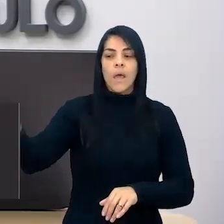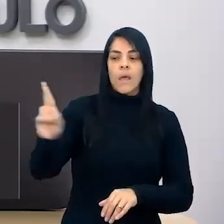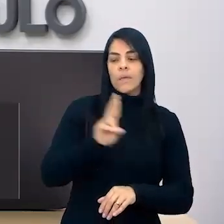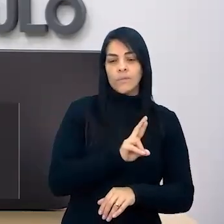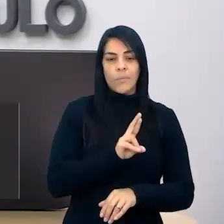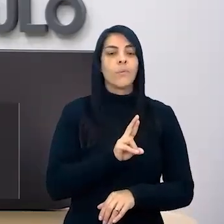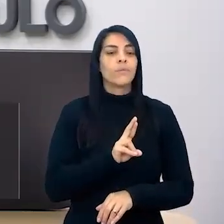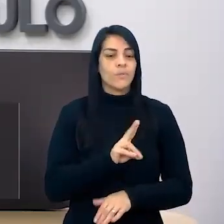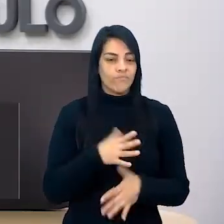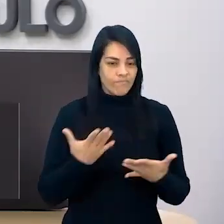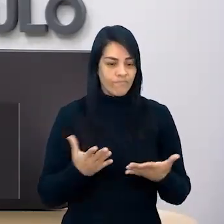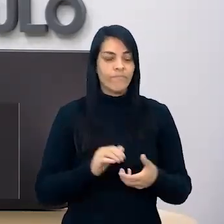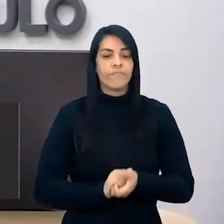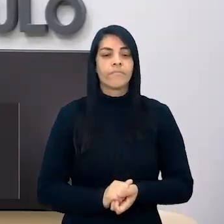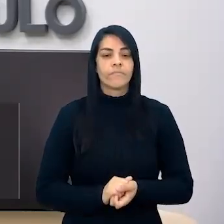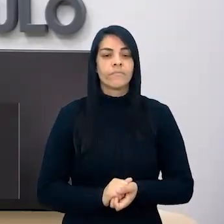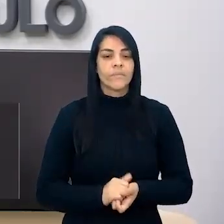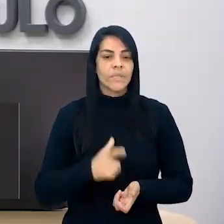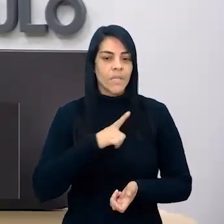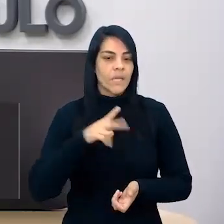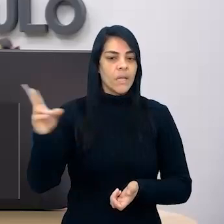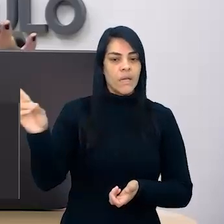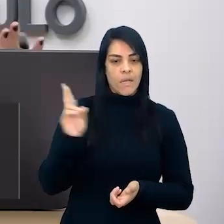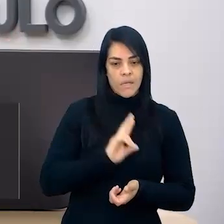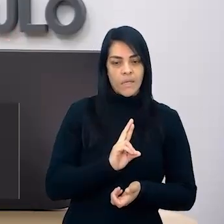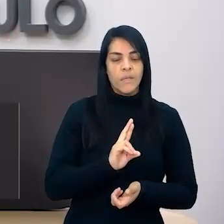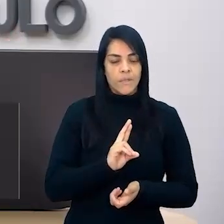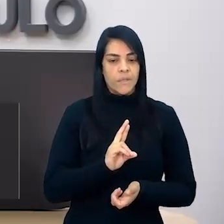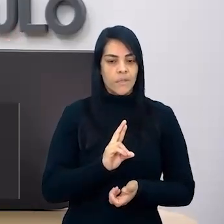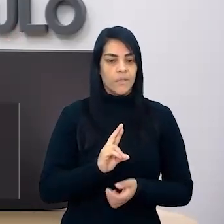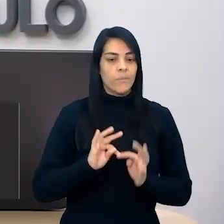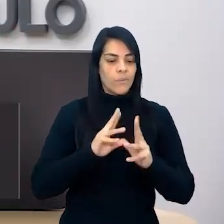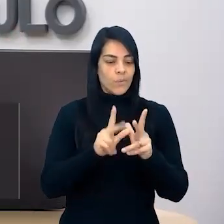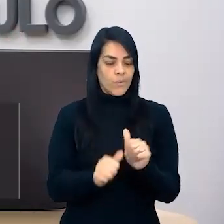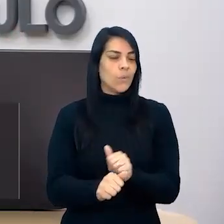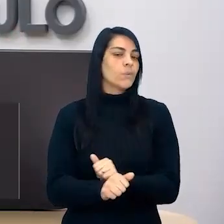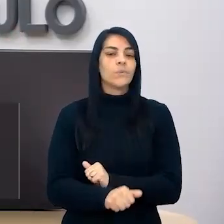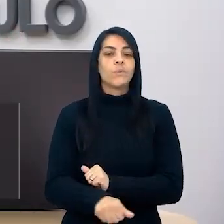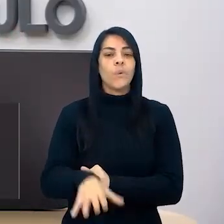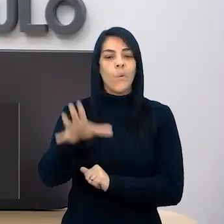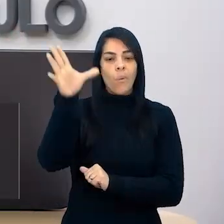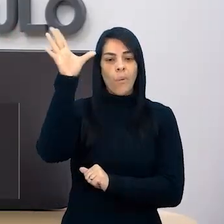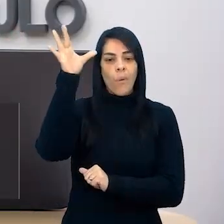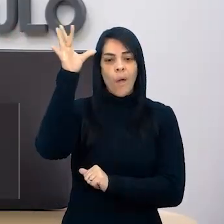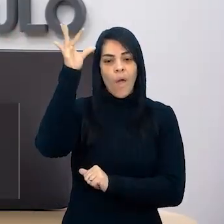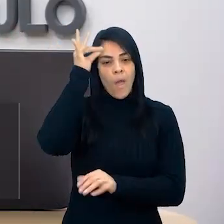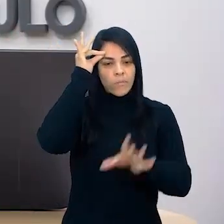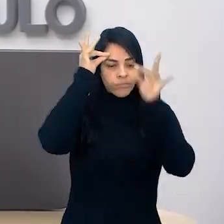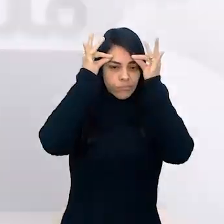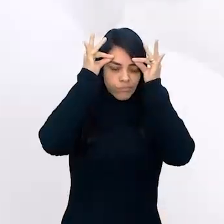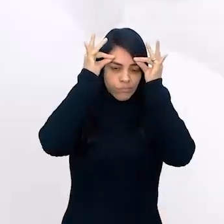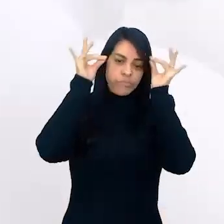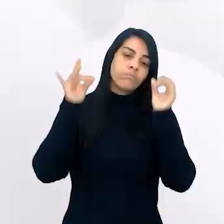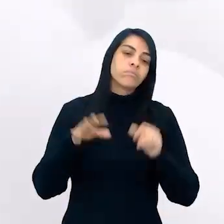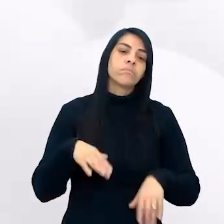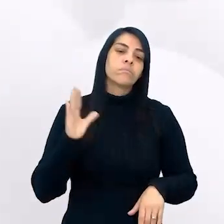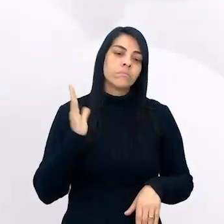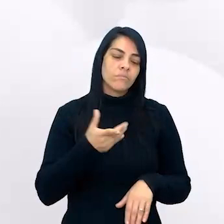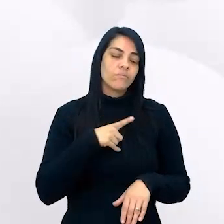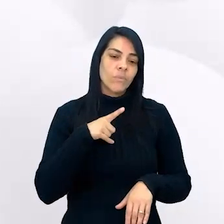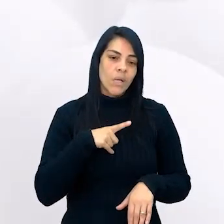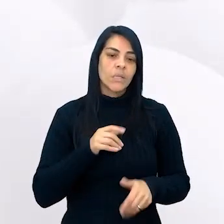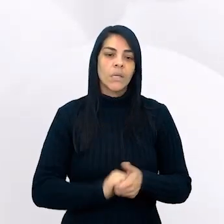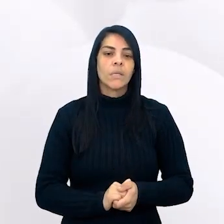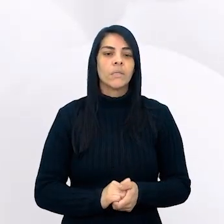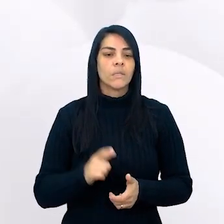lá e respondam. Tentam responder pelo que eles já têm aí, conhecimento prévio. Daí tem o aplicando, então eu peguei